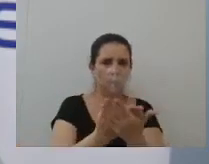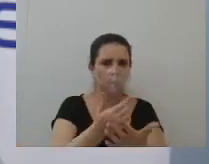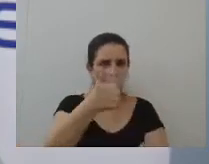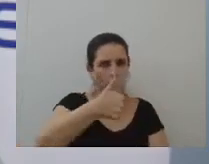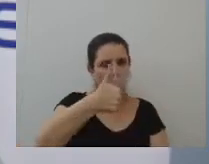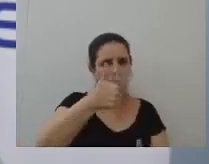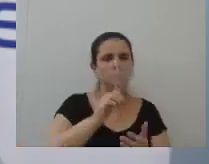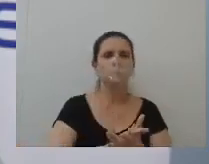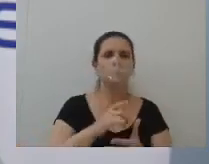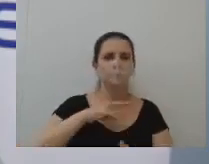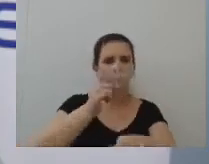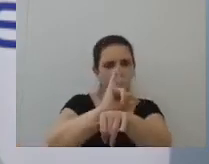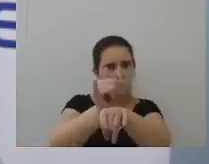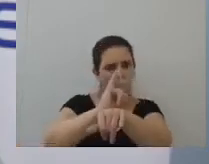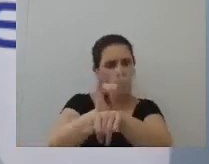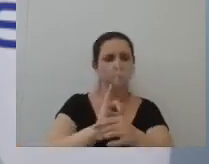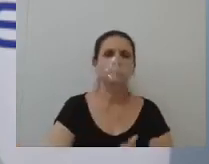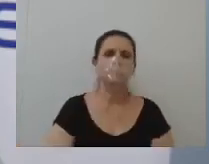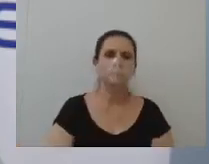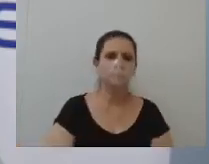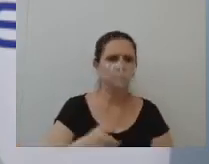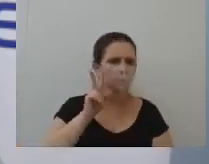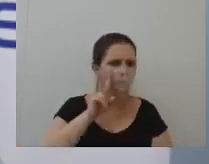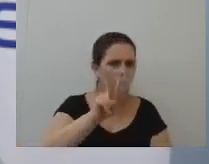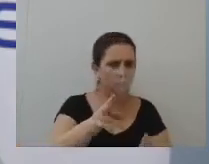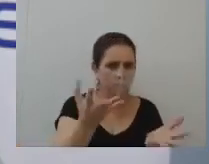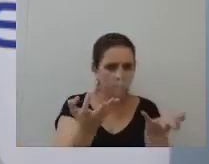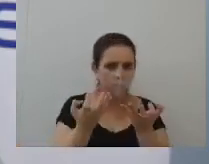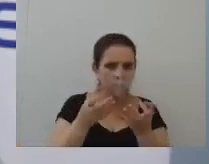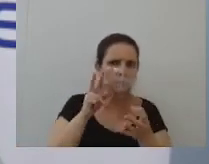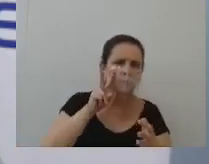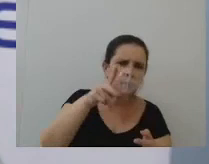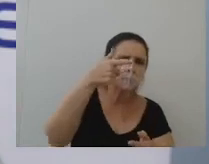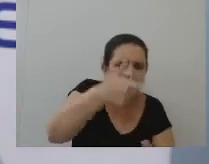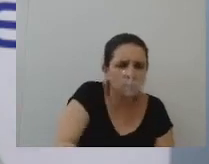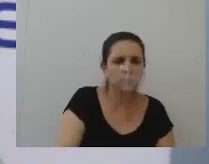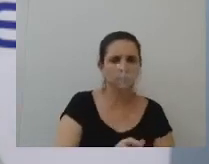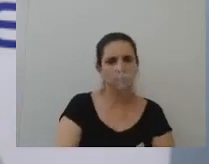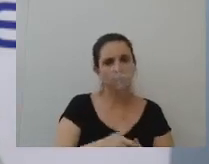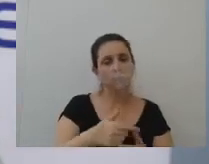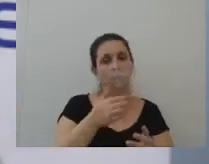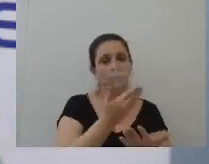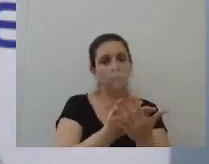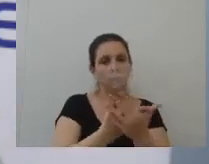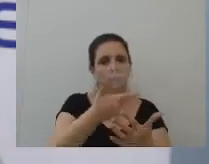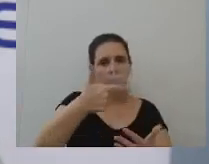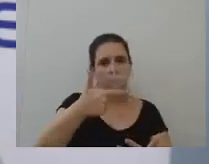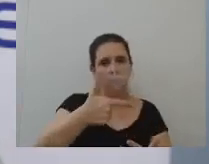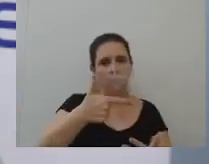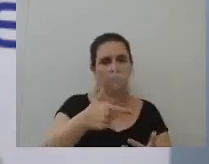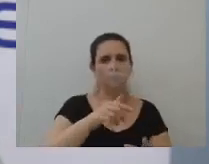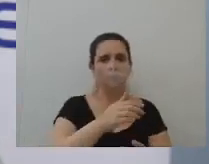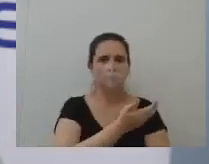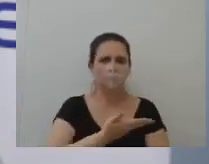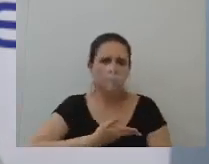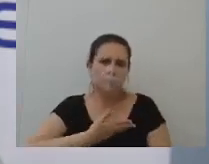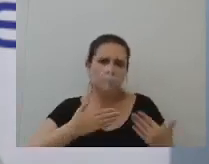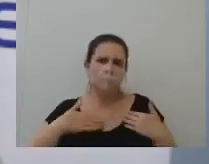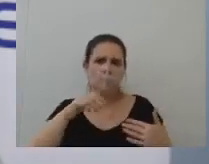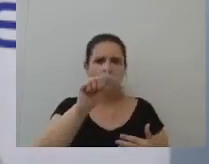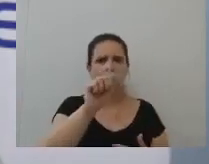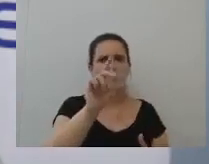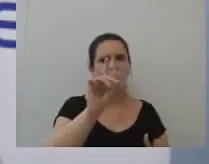ela, está lá no YouTube, certo? Recuperem sempre que vocês precisarem. A aula 2 foi do meu amigo Ademar, ele falou